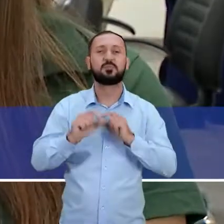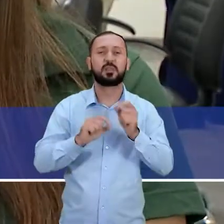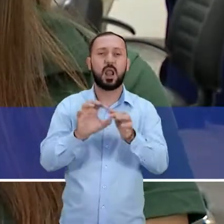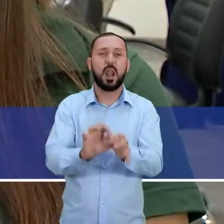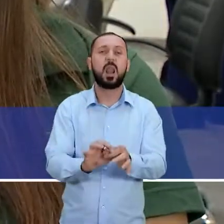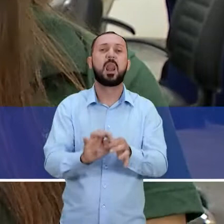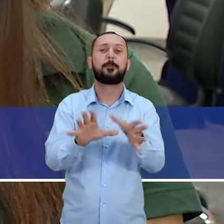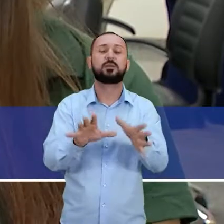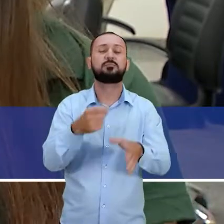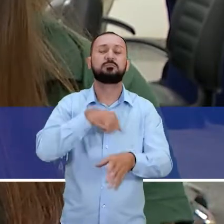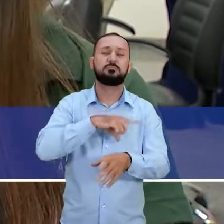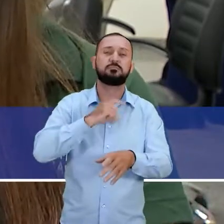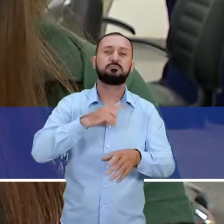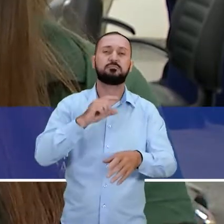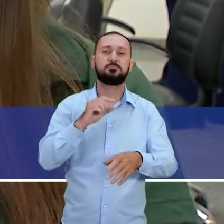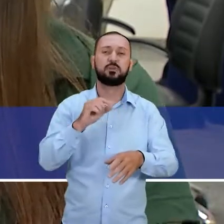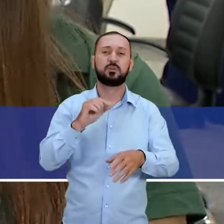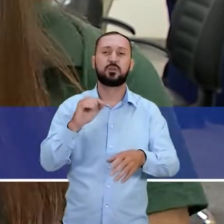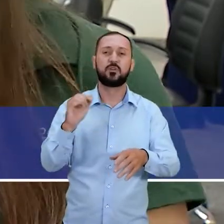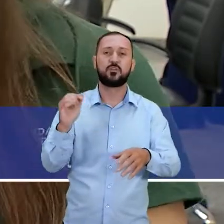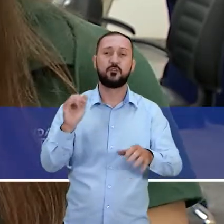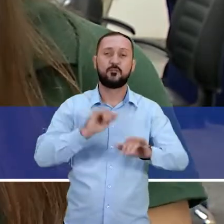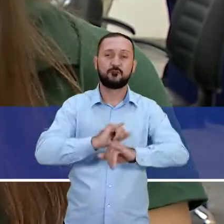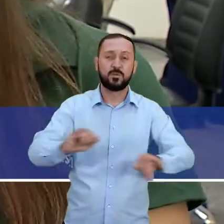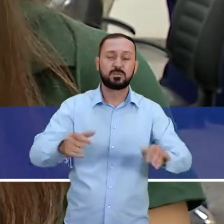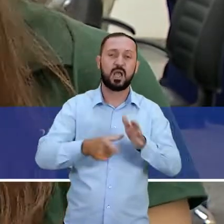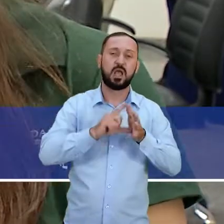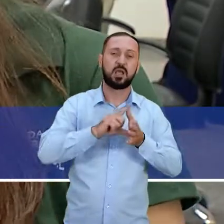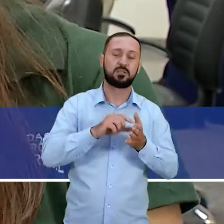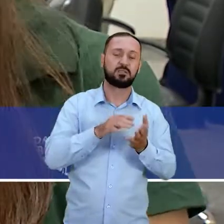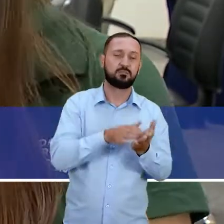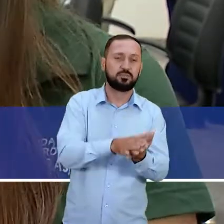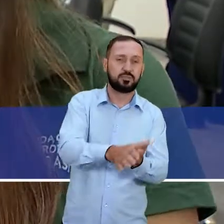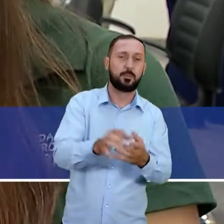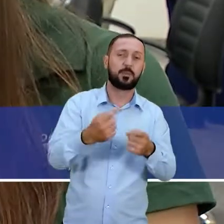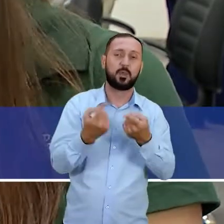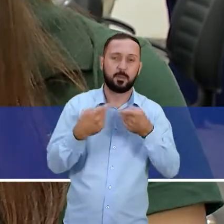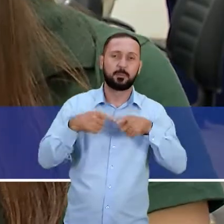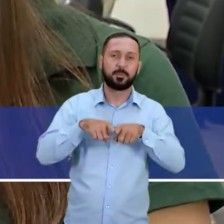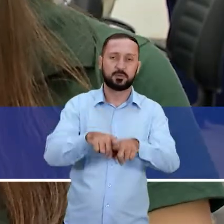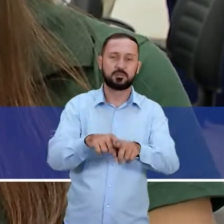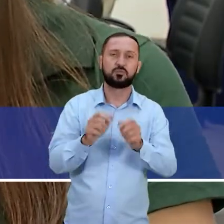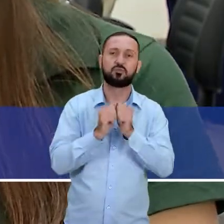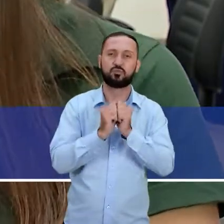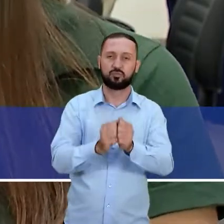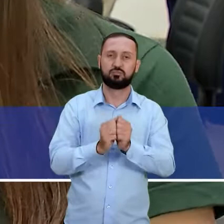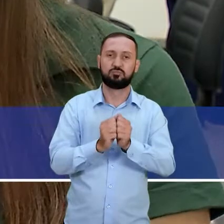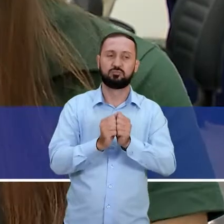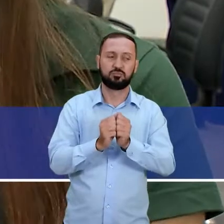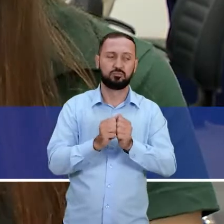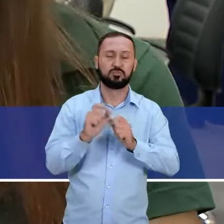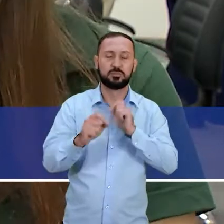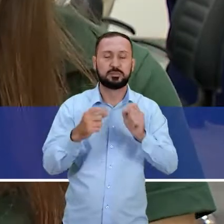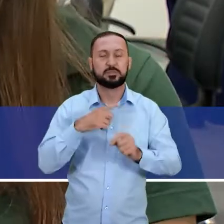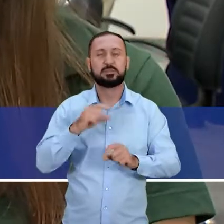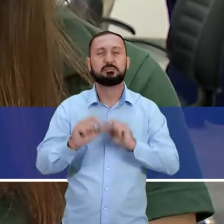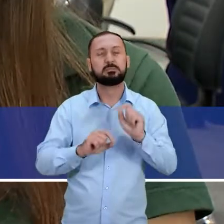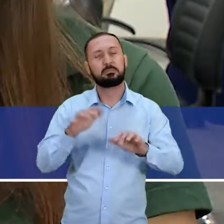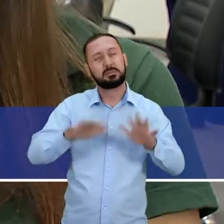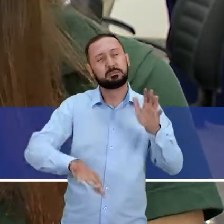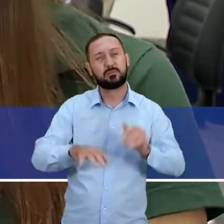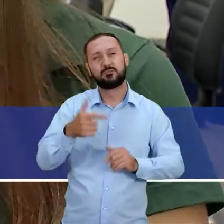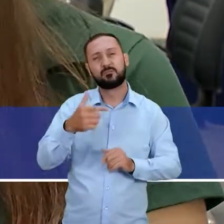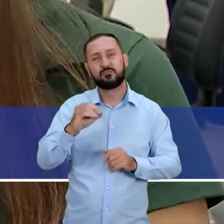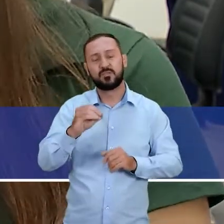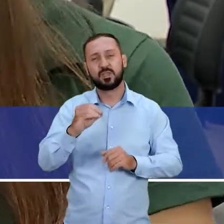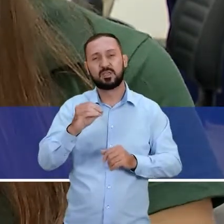que disponibilizaram para a gente os dados antes de ser publicado, exatamente nessa parceria de todo mundo em conjunto, né? Então a gente tem aí, por